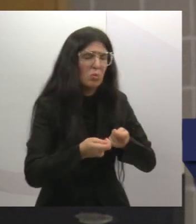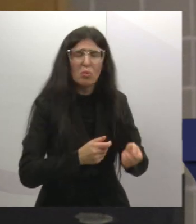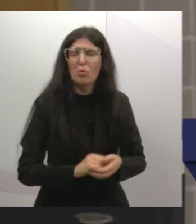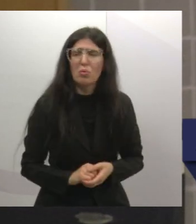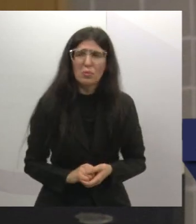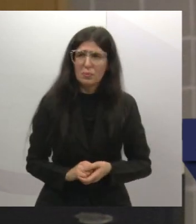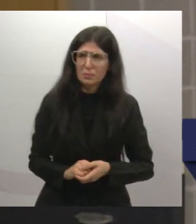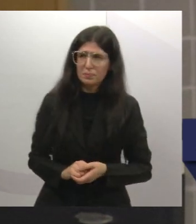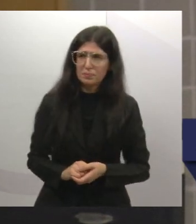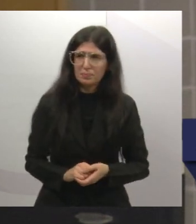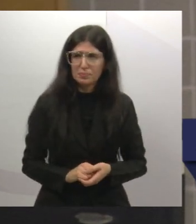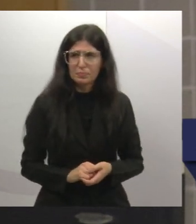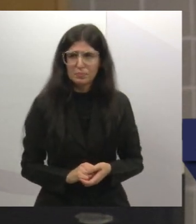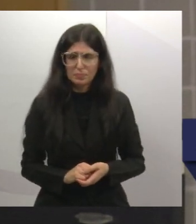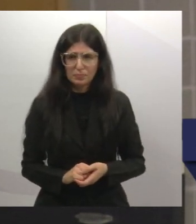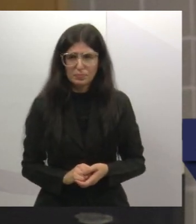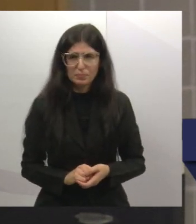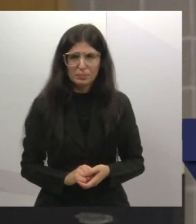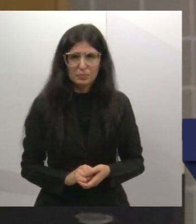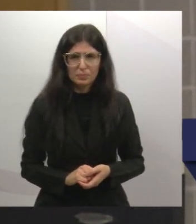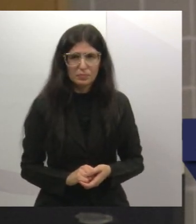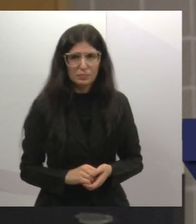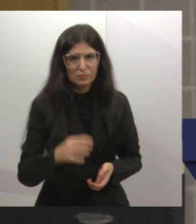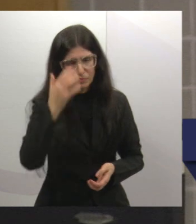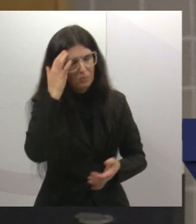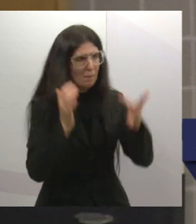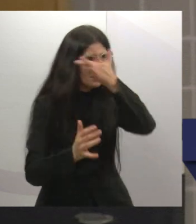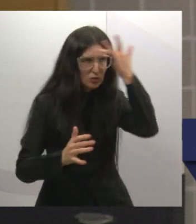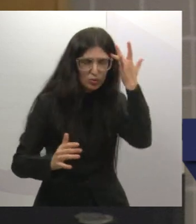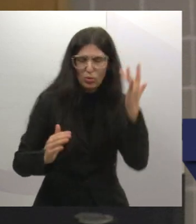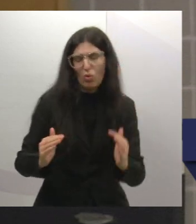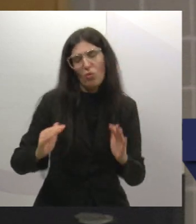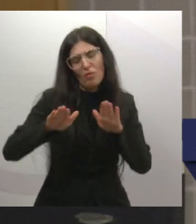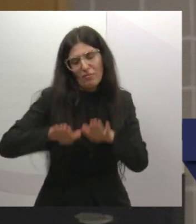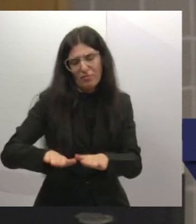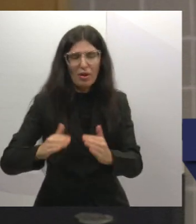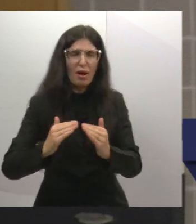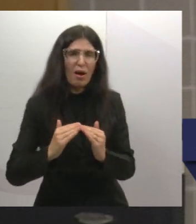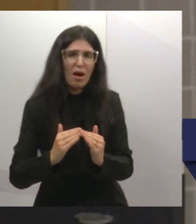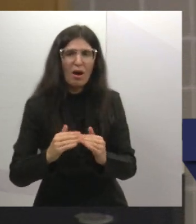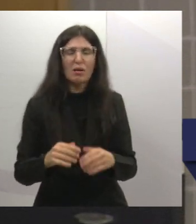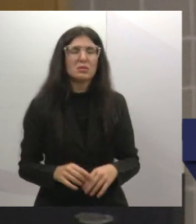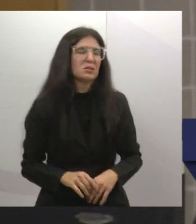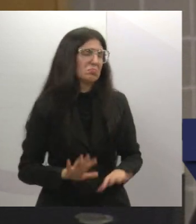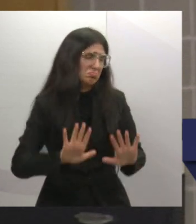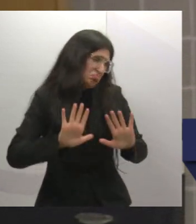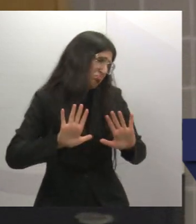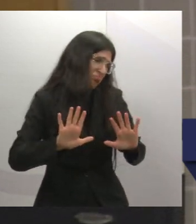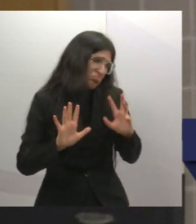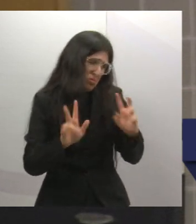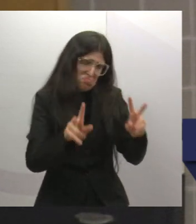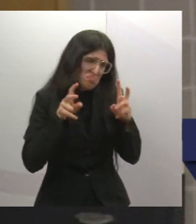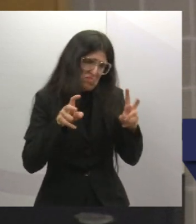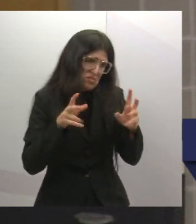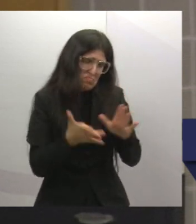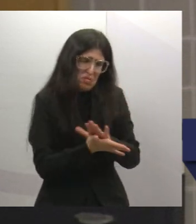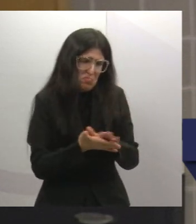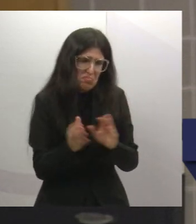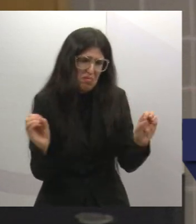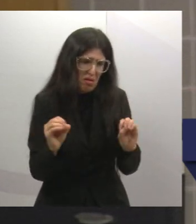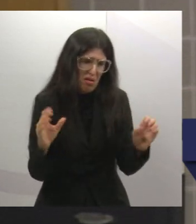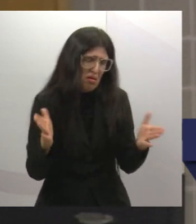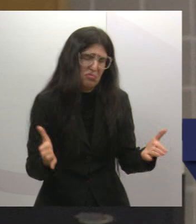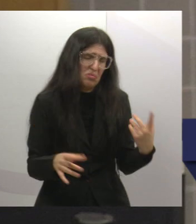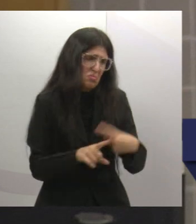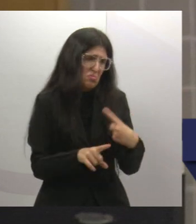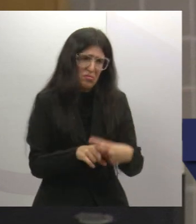clausura, que nós ficamos um momento em casa, né? Então, não foi possível sentir ainda. Tanto que vocês podem ver que os números que estão aqui,